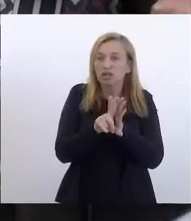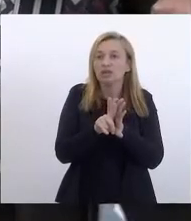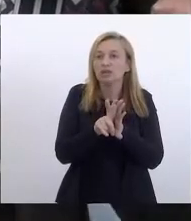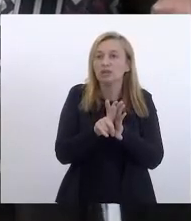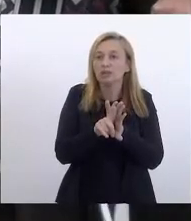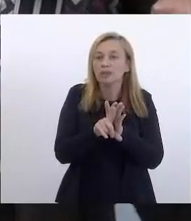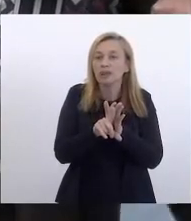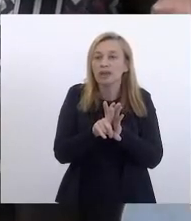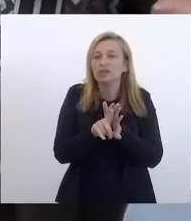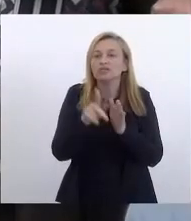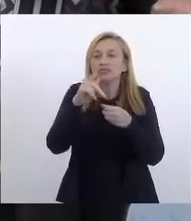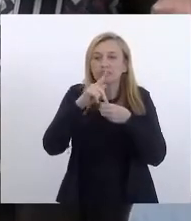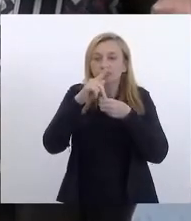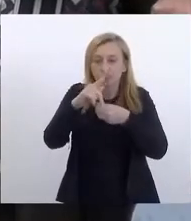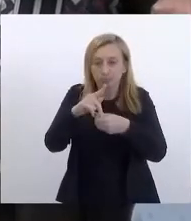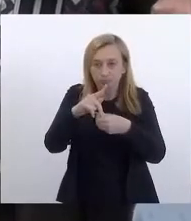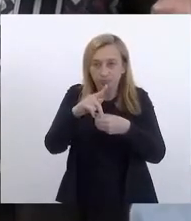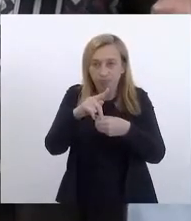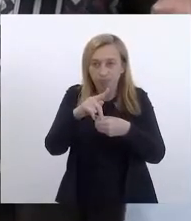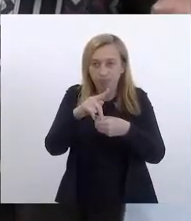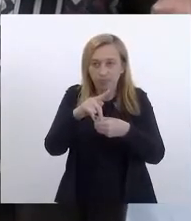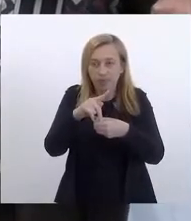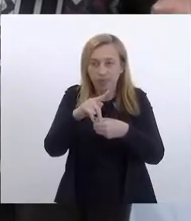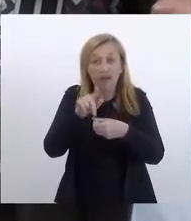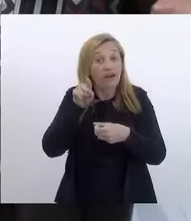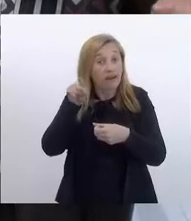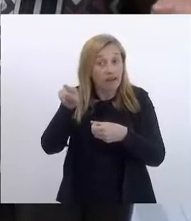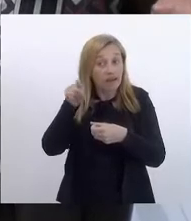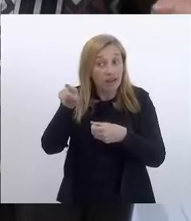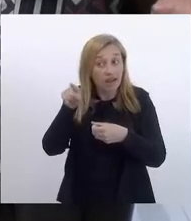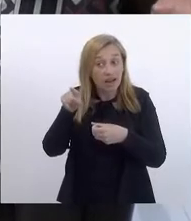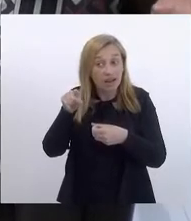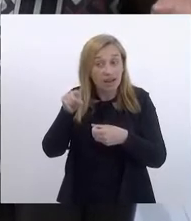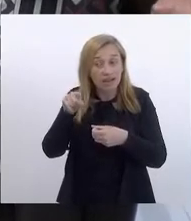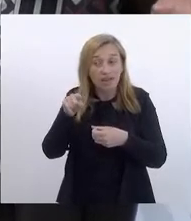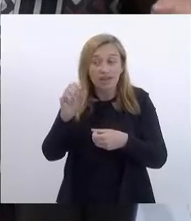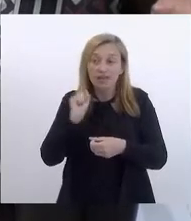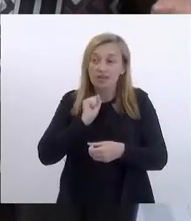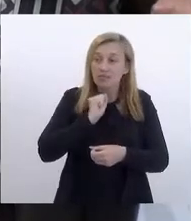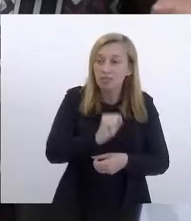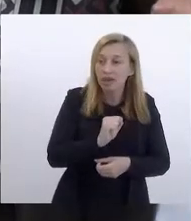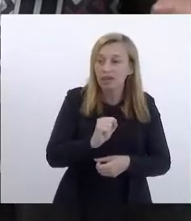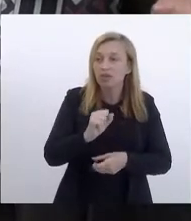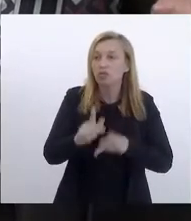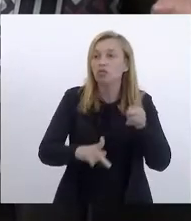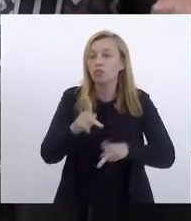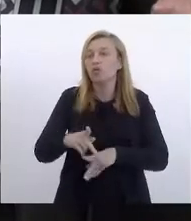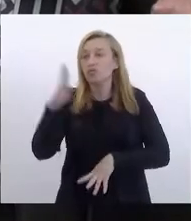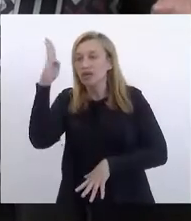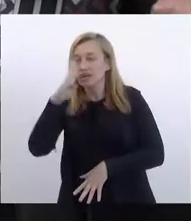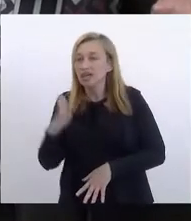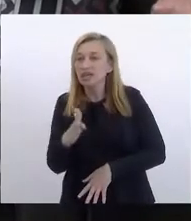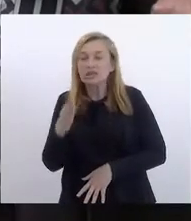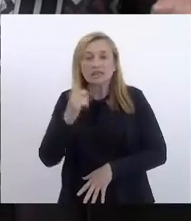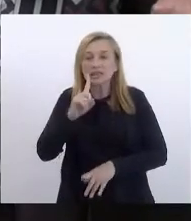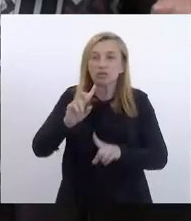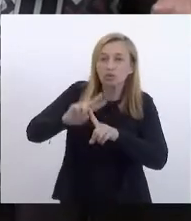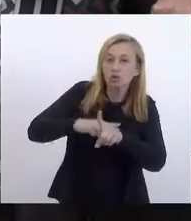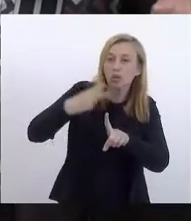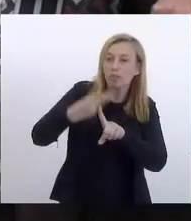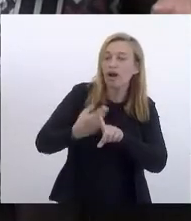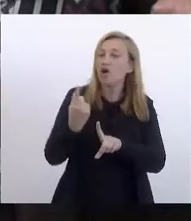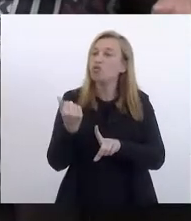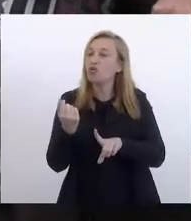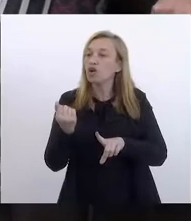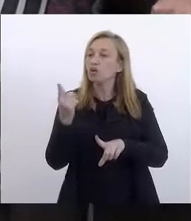a Petrobras aquela que enforca a população brasileira não possa dobrar o preço